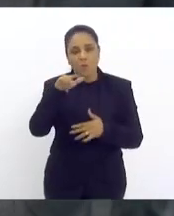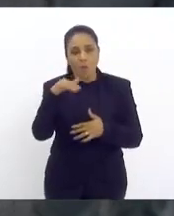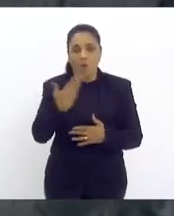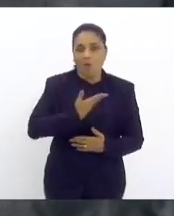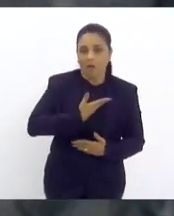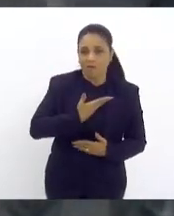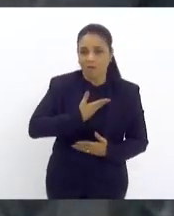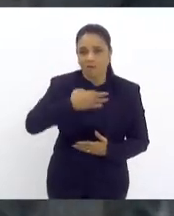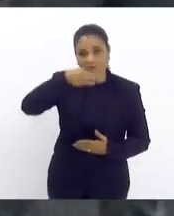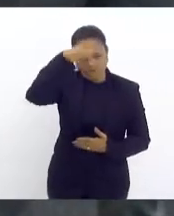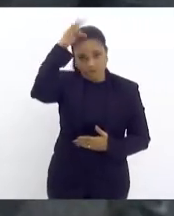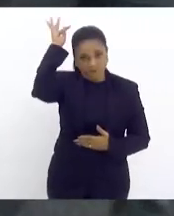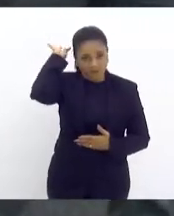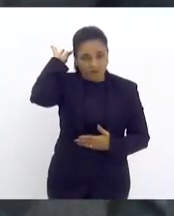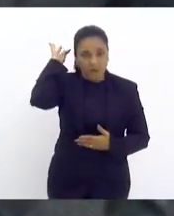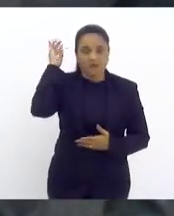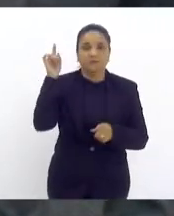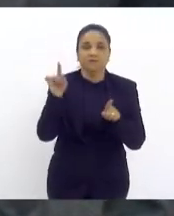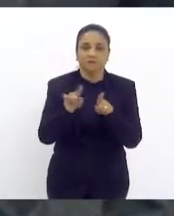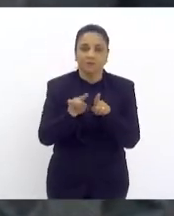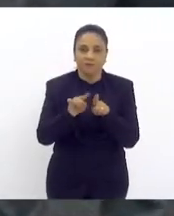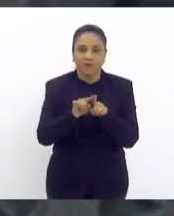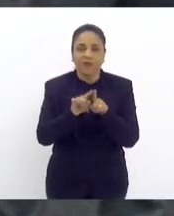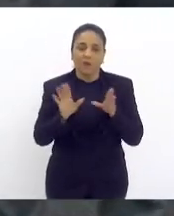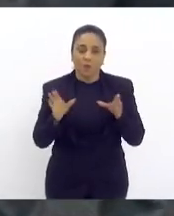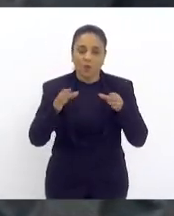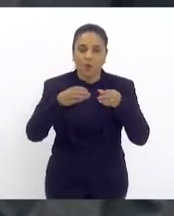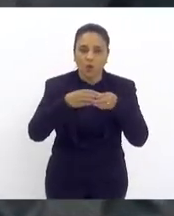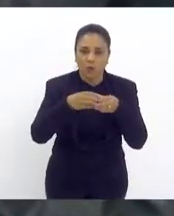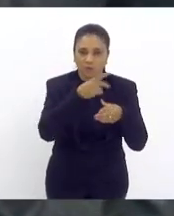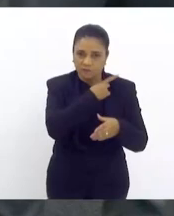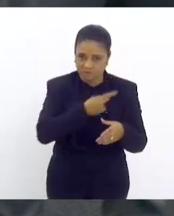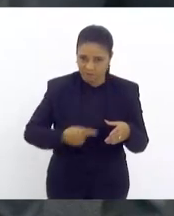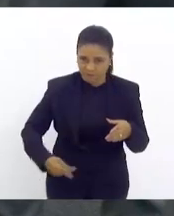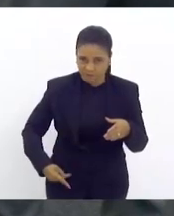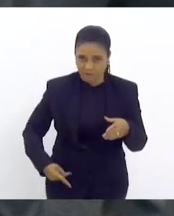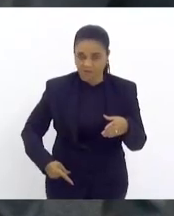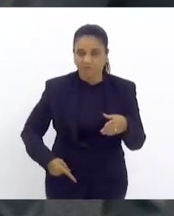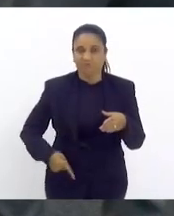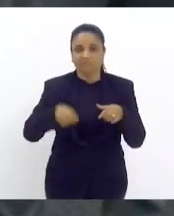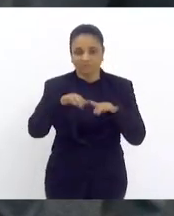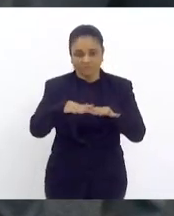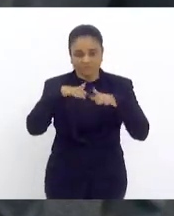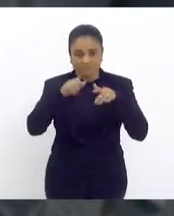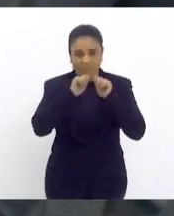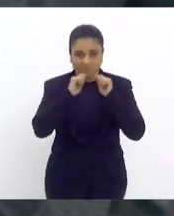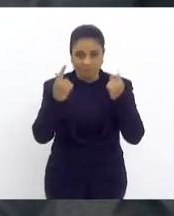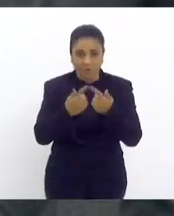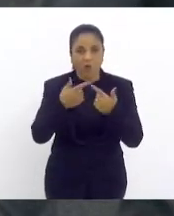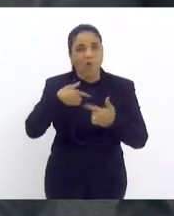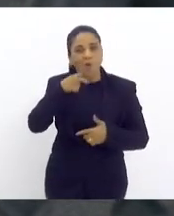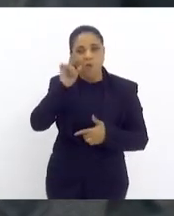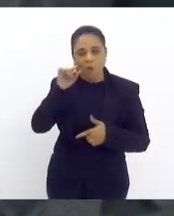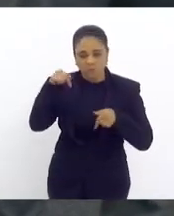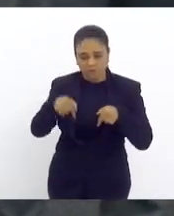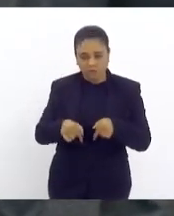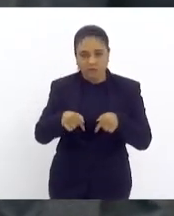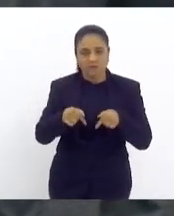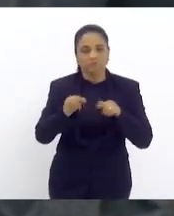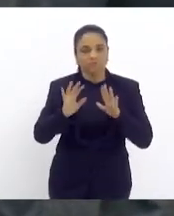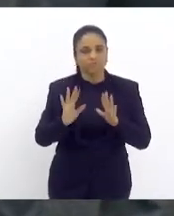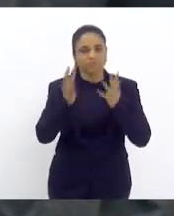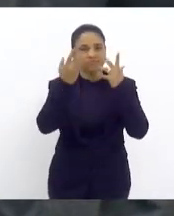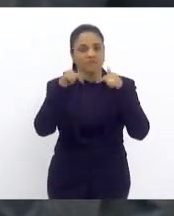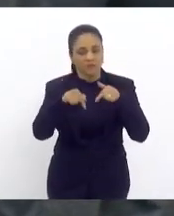presidente da Comissão da pessoa com deficiência nessa casa que fez inclusive ontem um grande evento aqui e